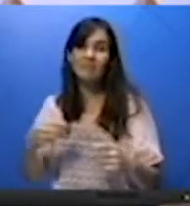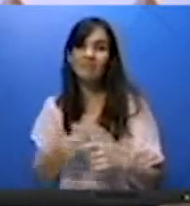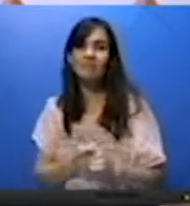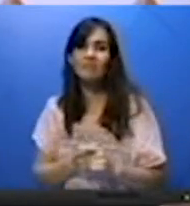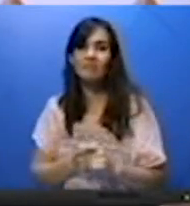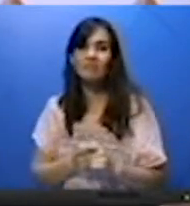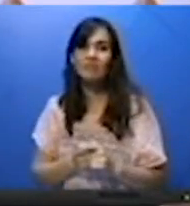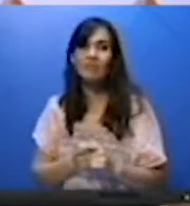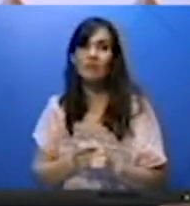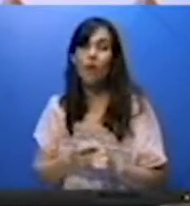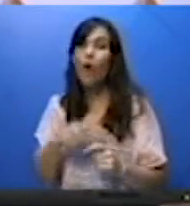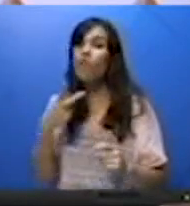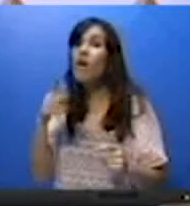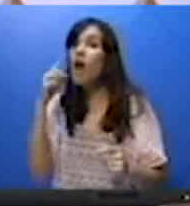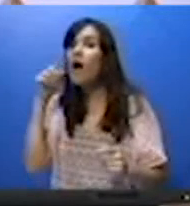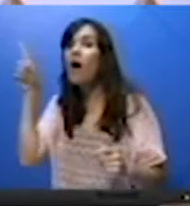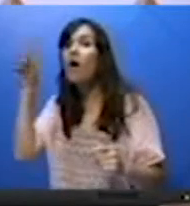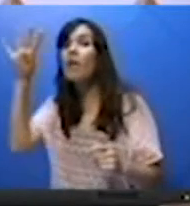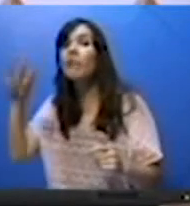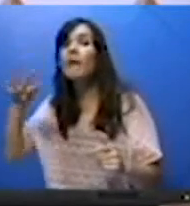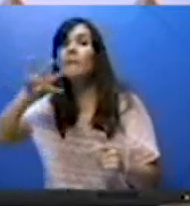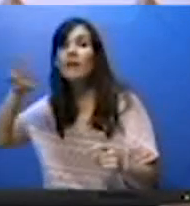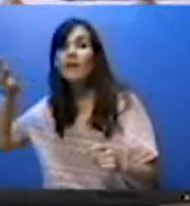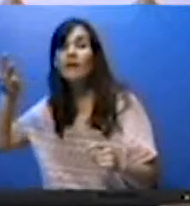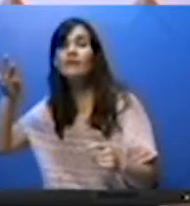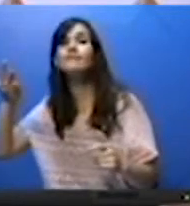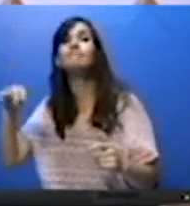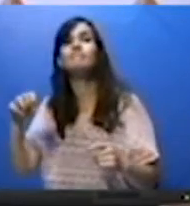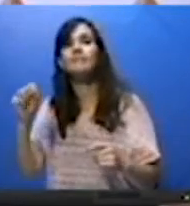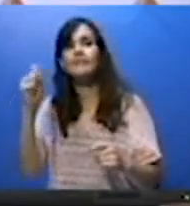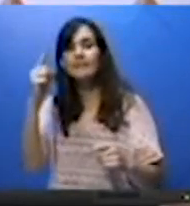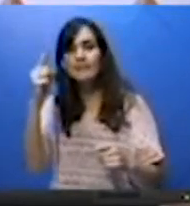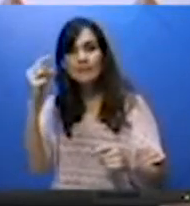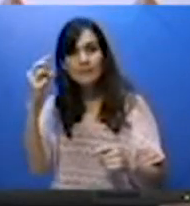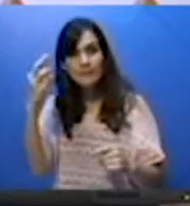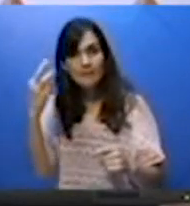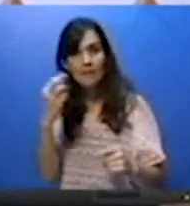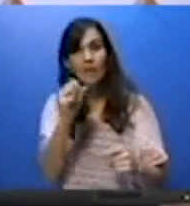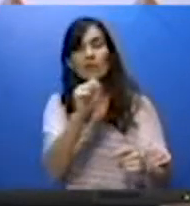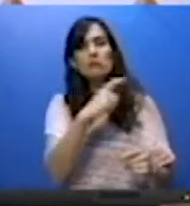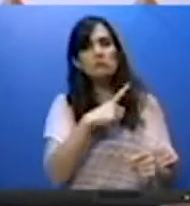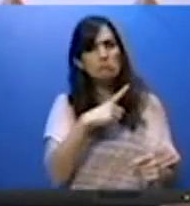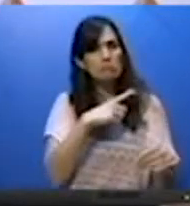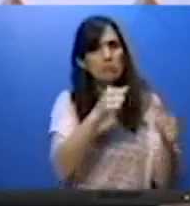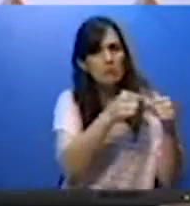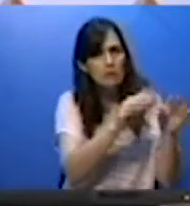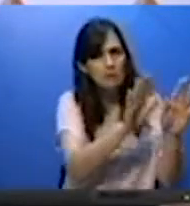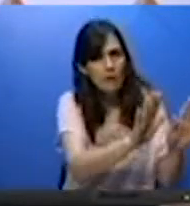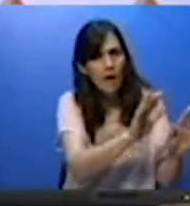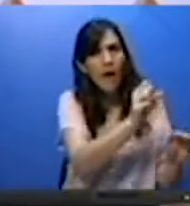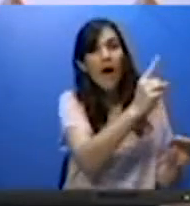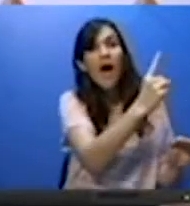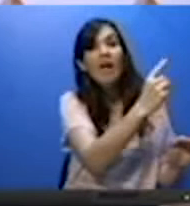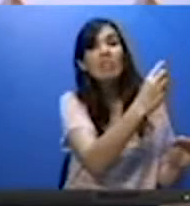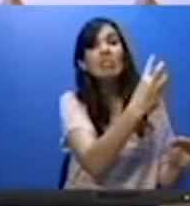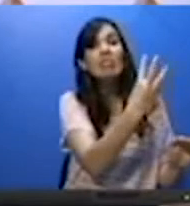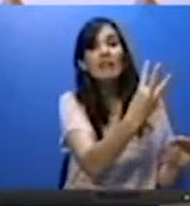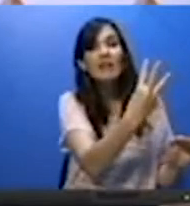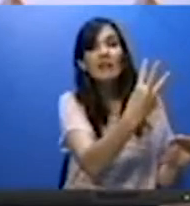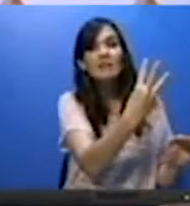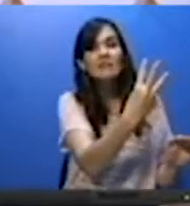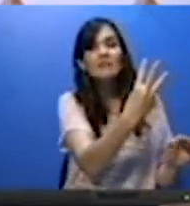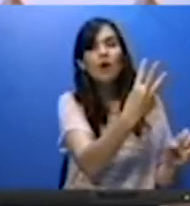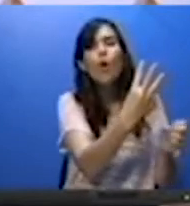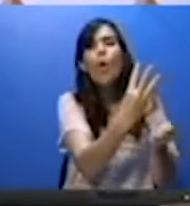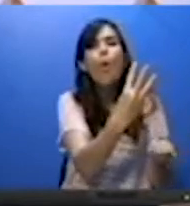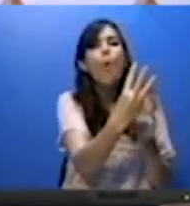o número 13 olha a setinha vermelha só que a gente quer descobrir descobrir o